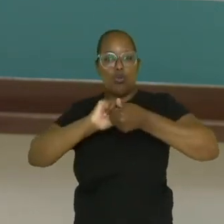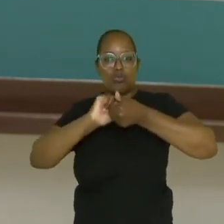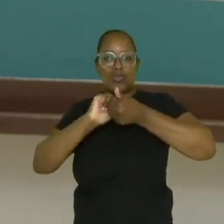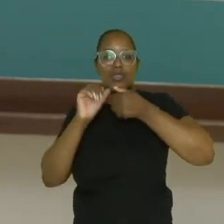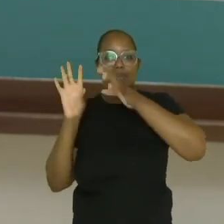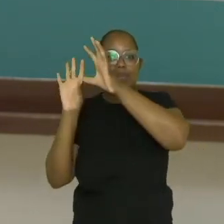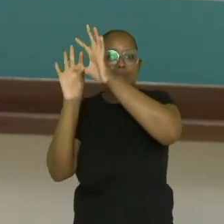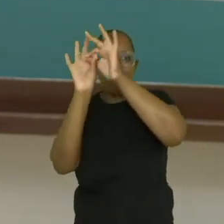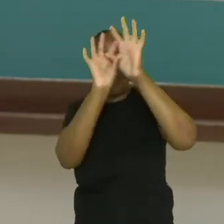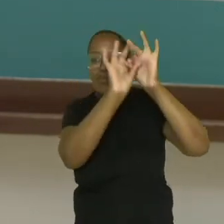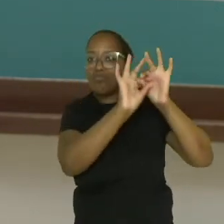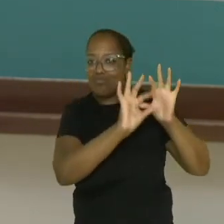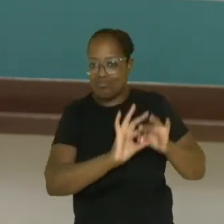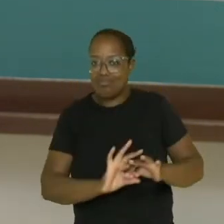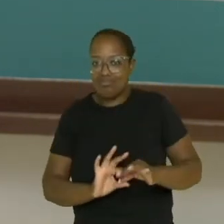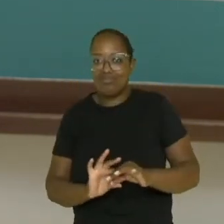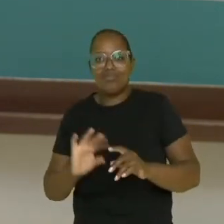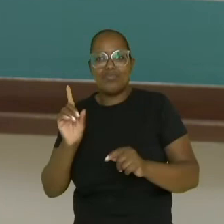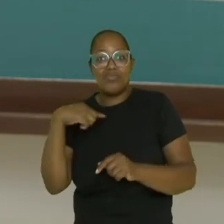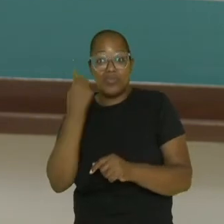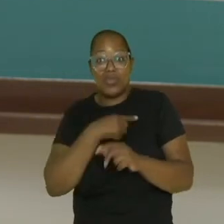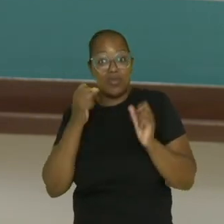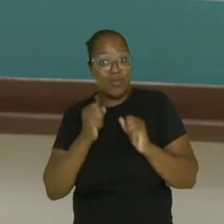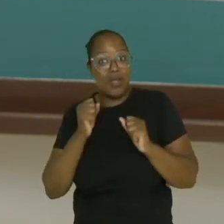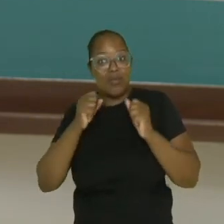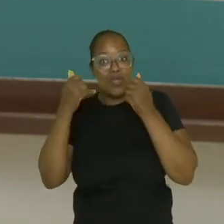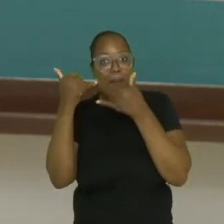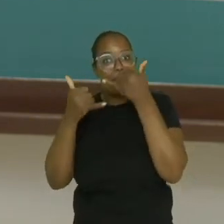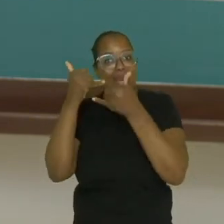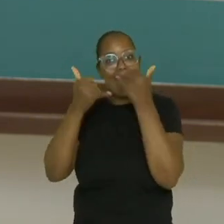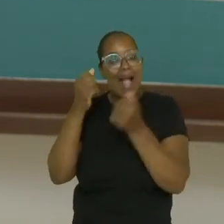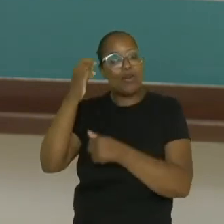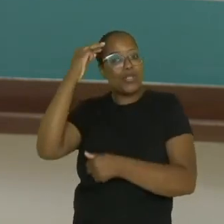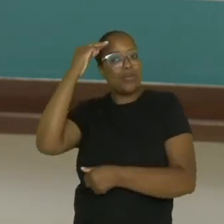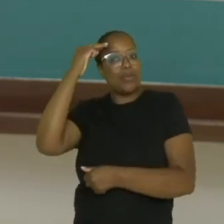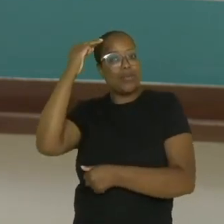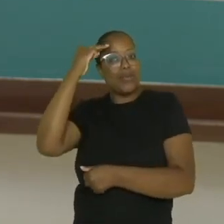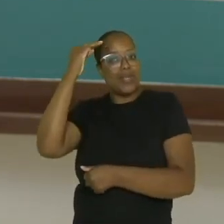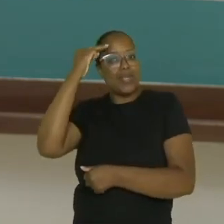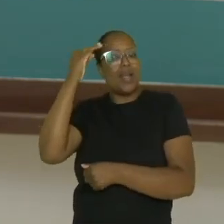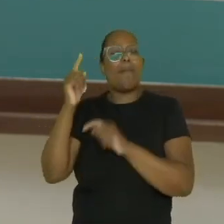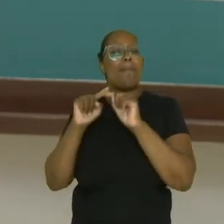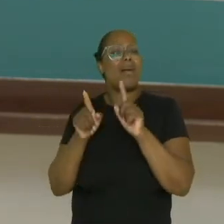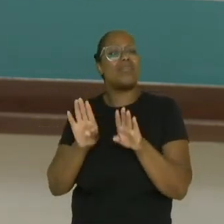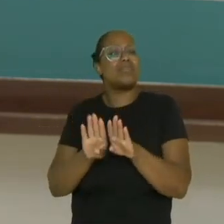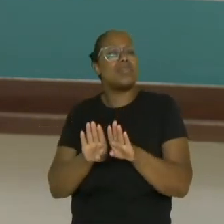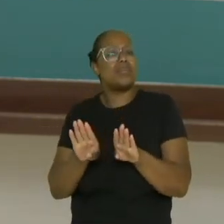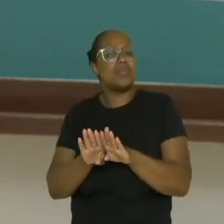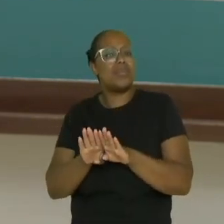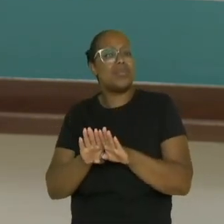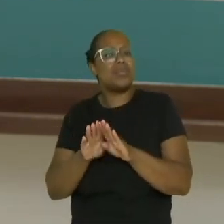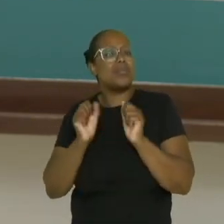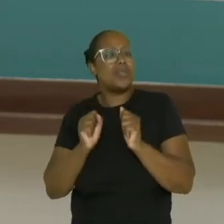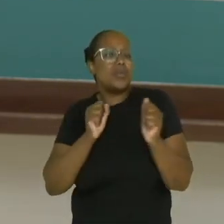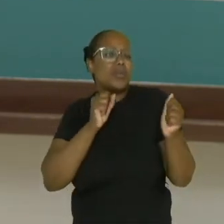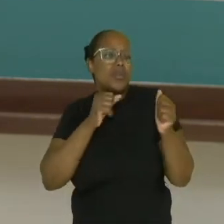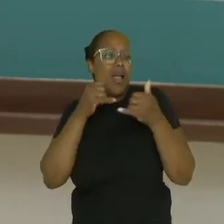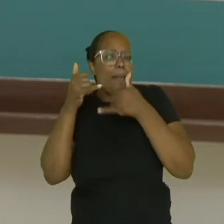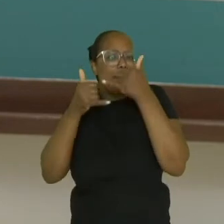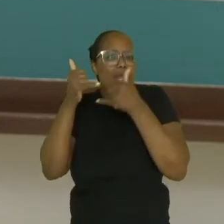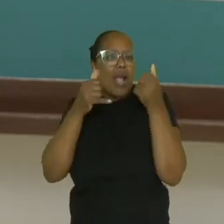brincar aqui com a nossa memória, ok? Mas, ao mesmo tempo, também com a nossa